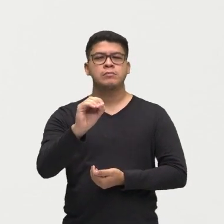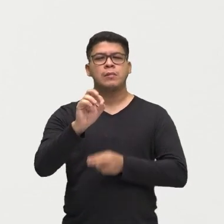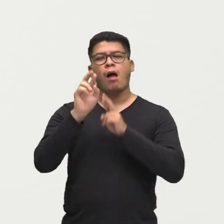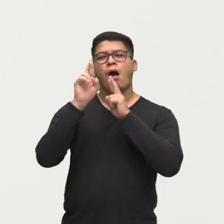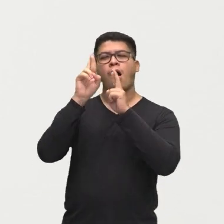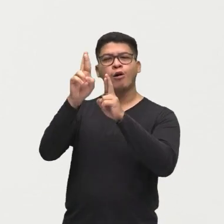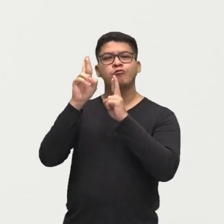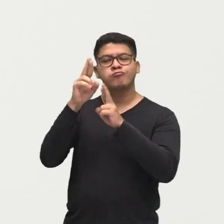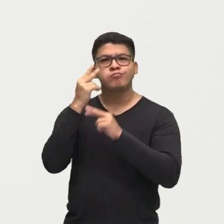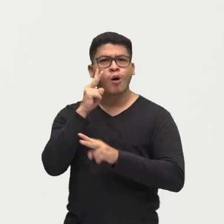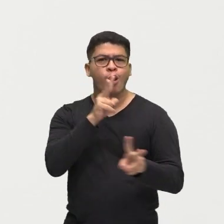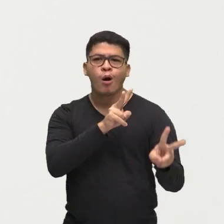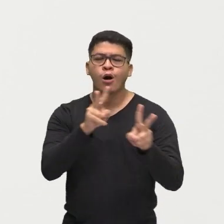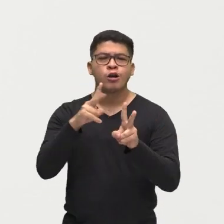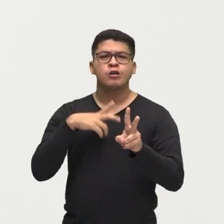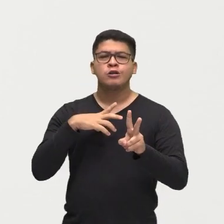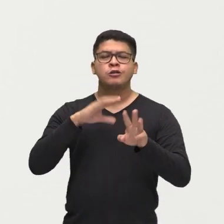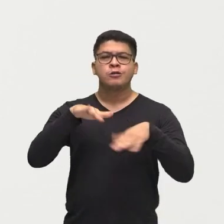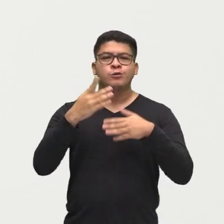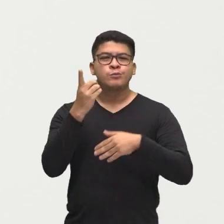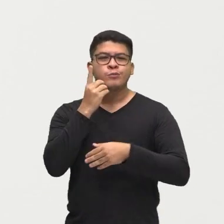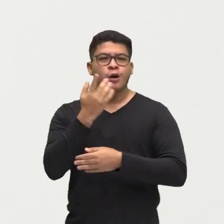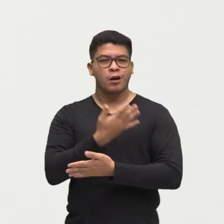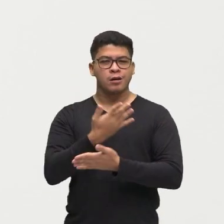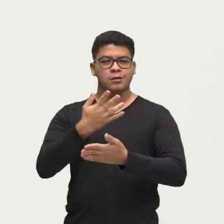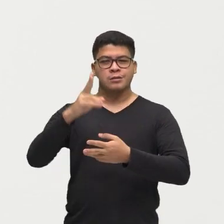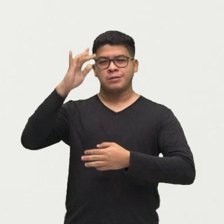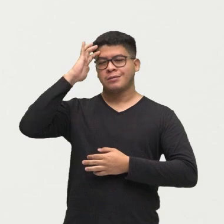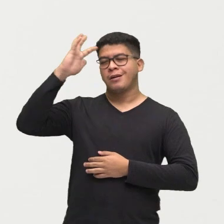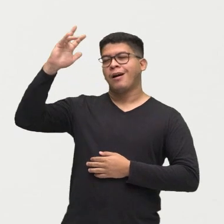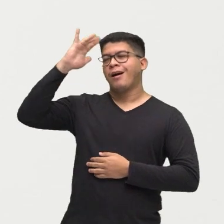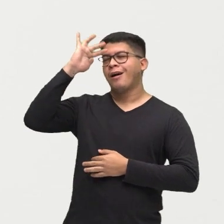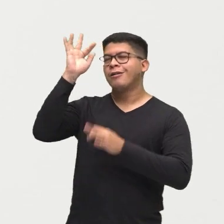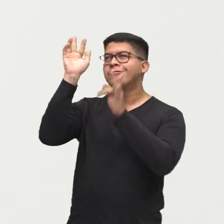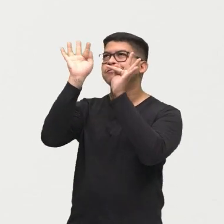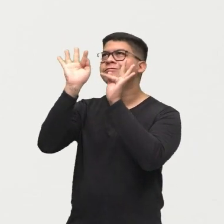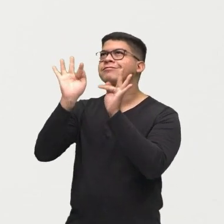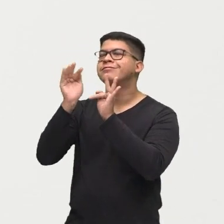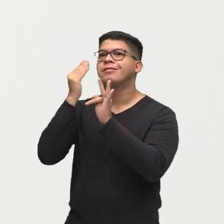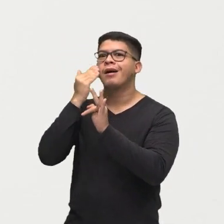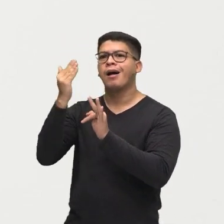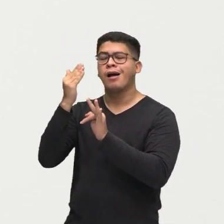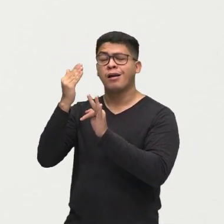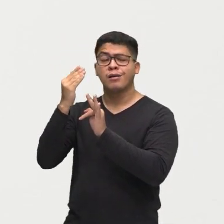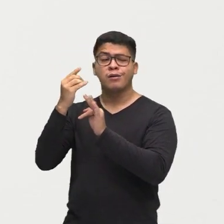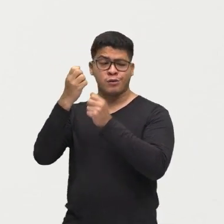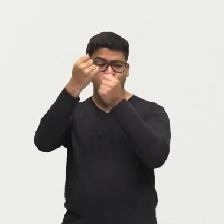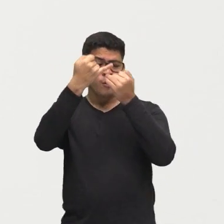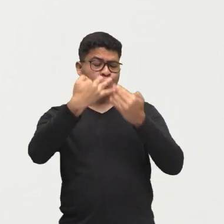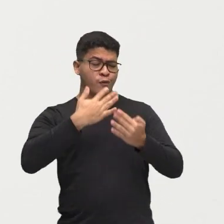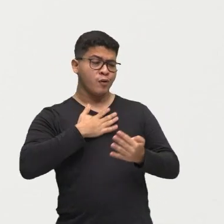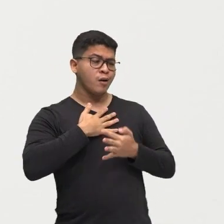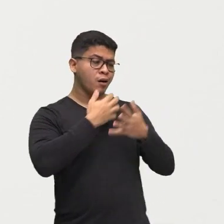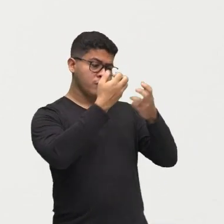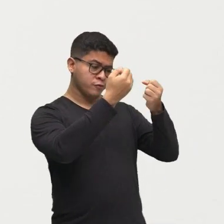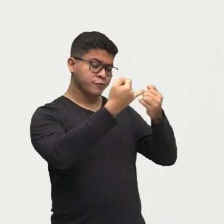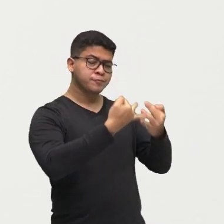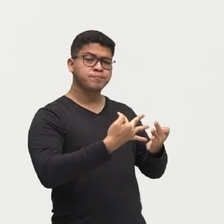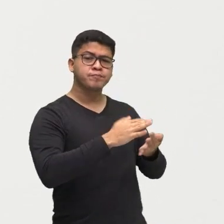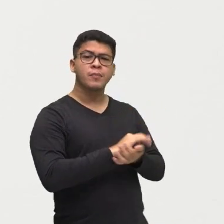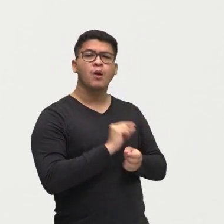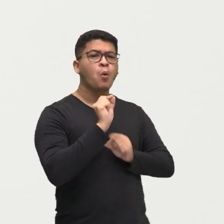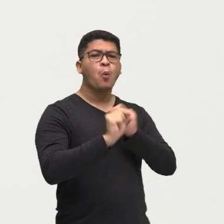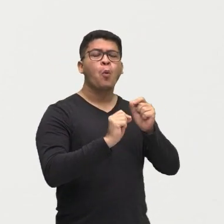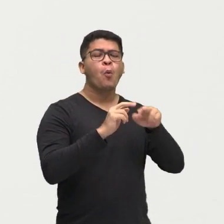esperanças. Quando tu me dizias os teus sonhos de felicidade, e eu te dizia os meus, por que não merecemos